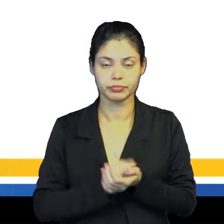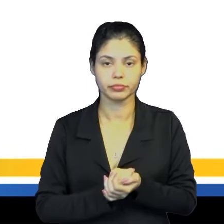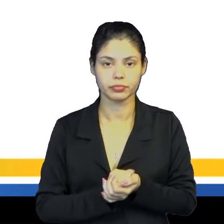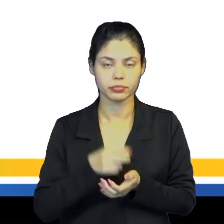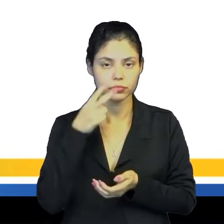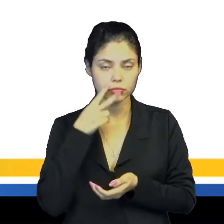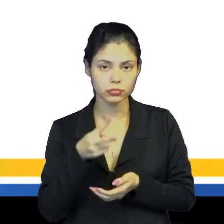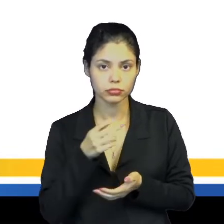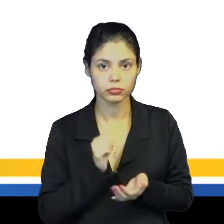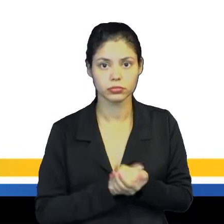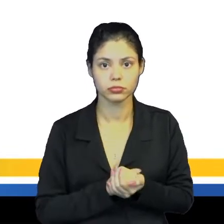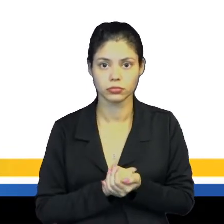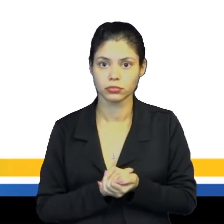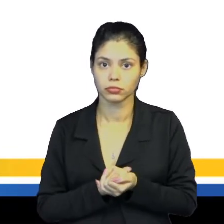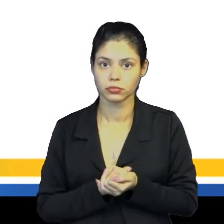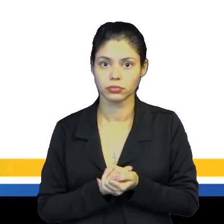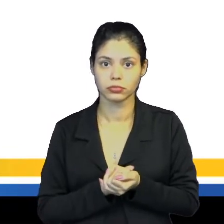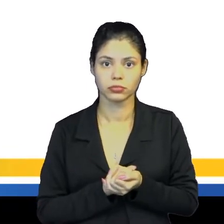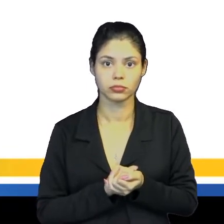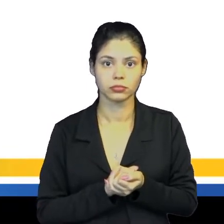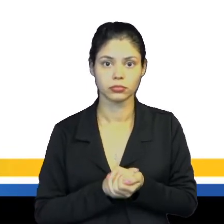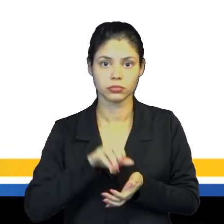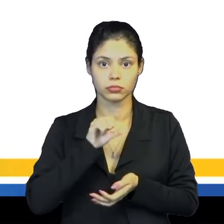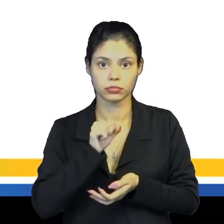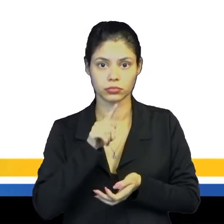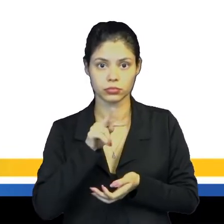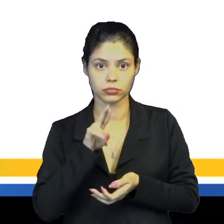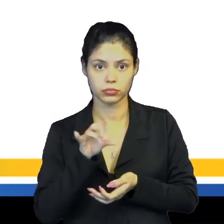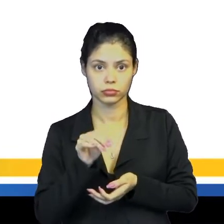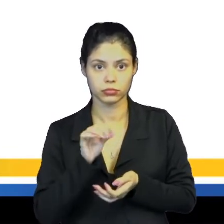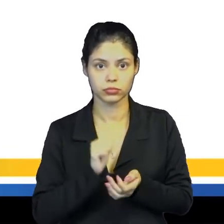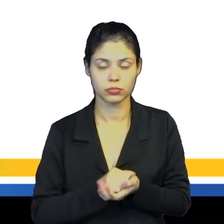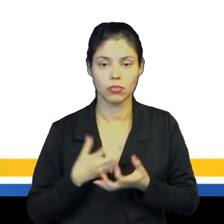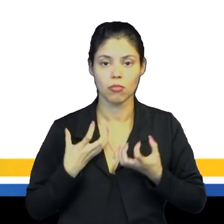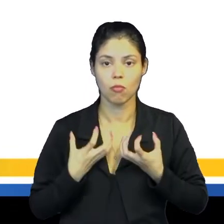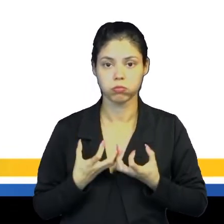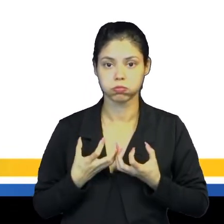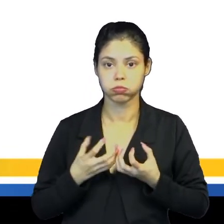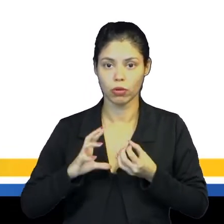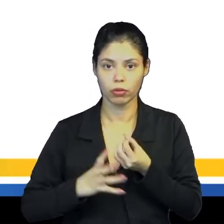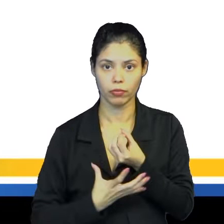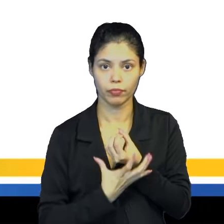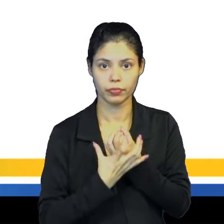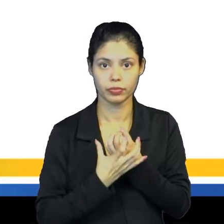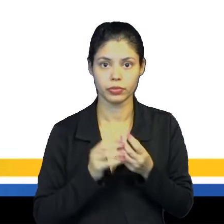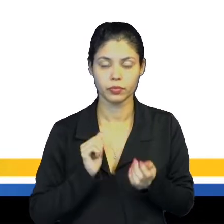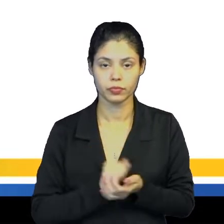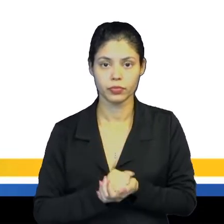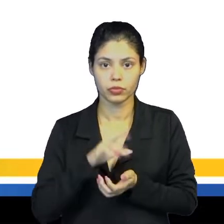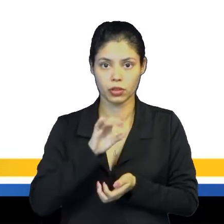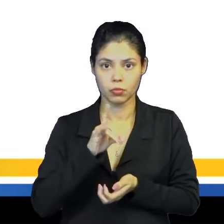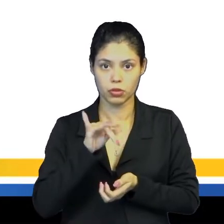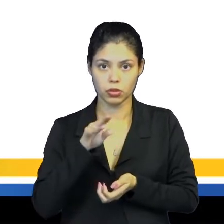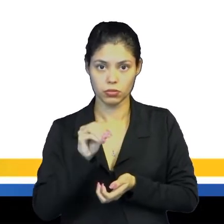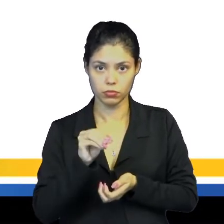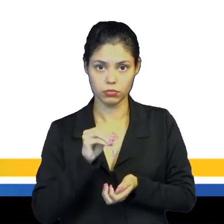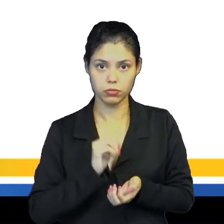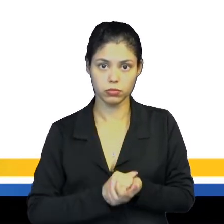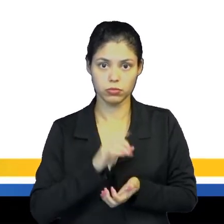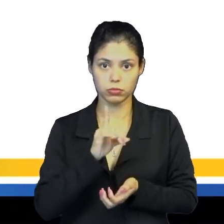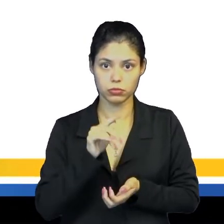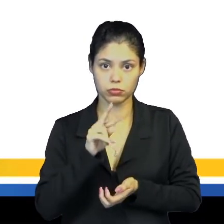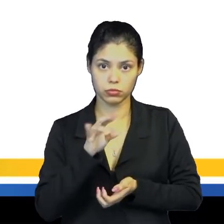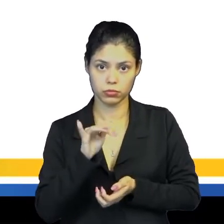lá que nos órgãos externos é o saco escrotal ou bolsa escrotal que os protege. Nós temos aí o epidídimo,